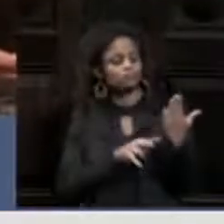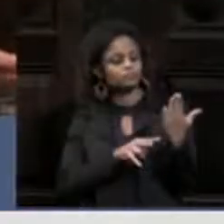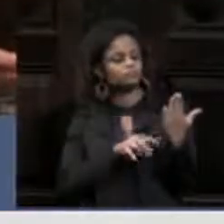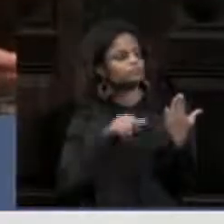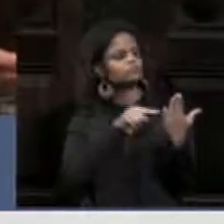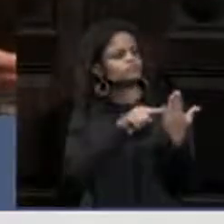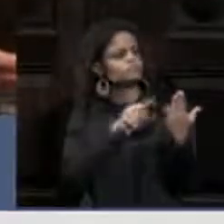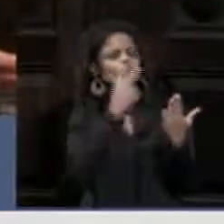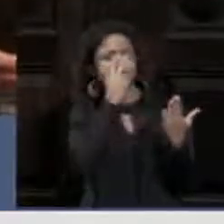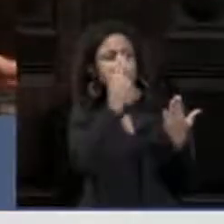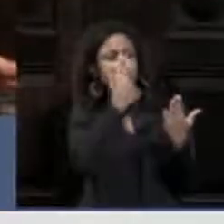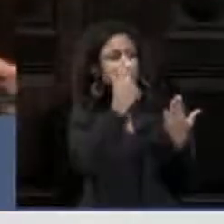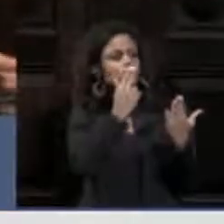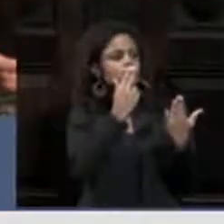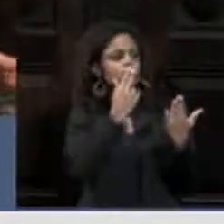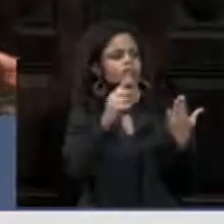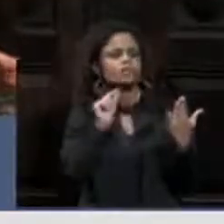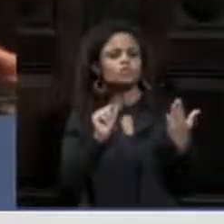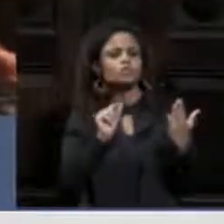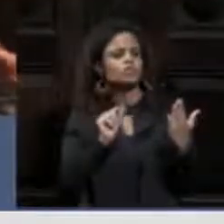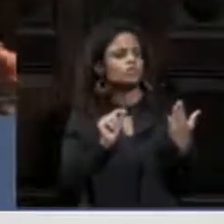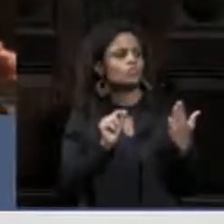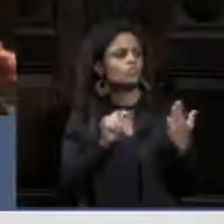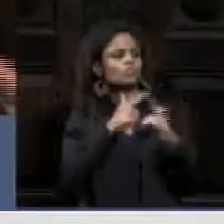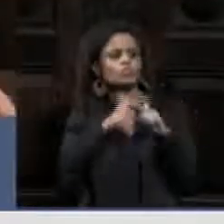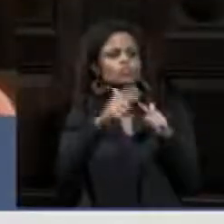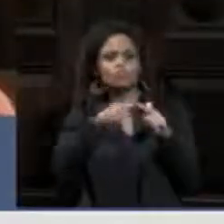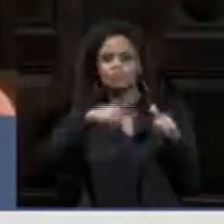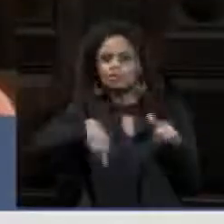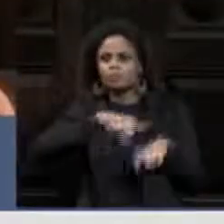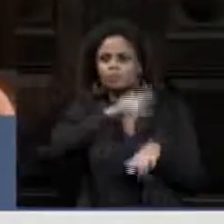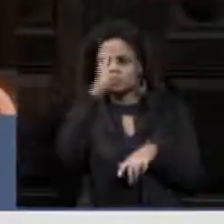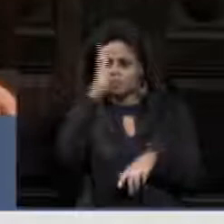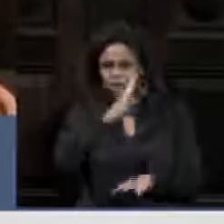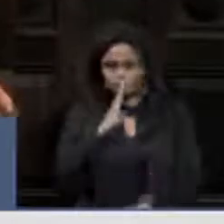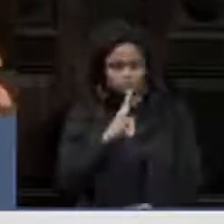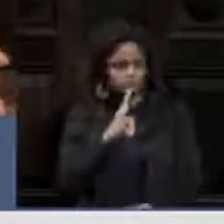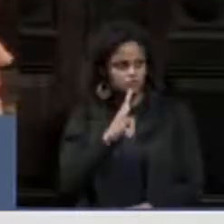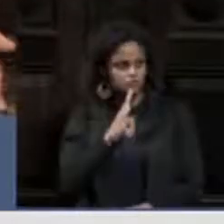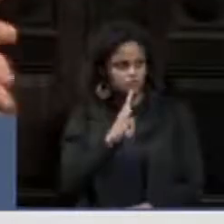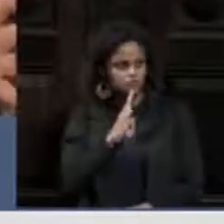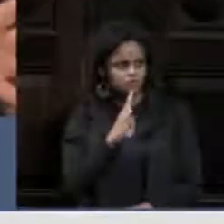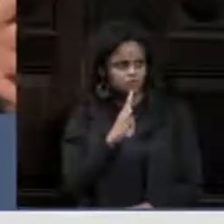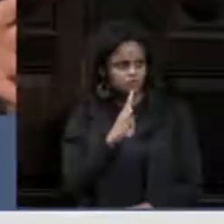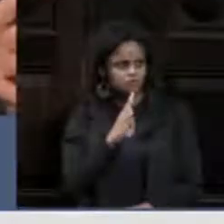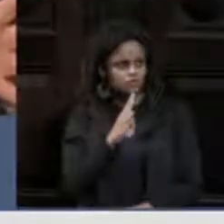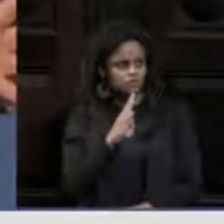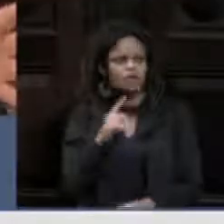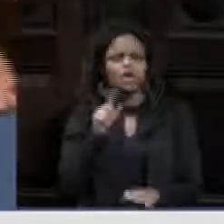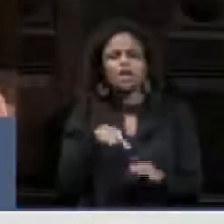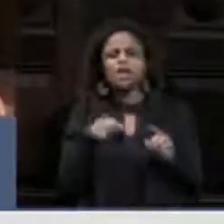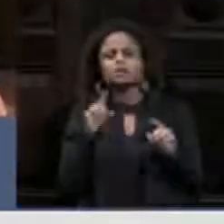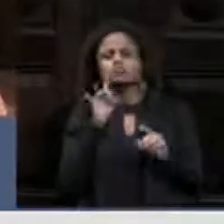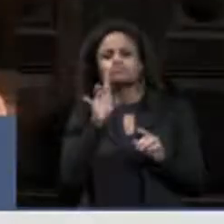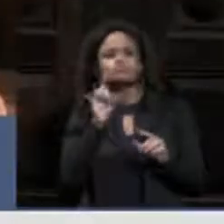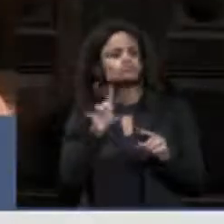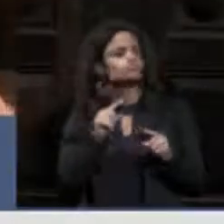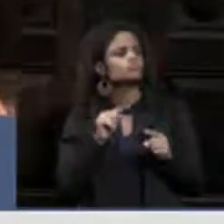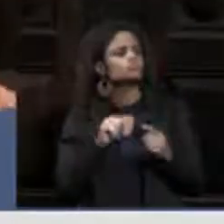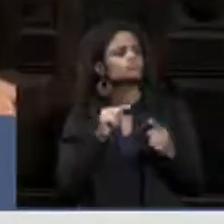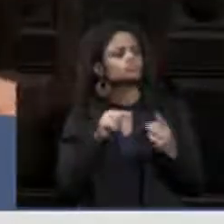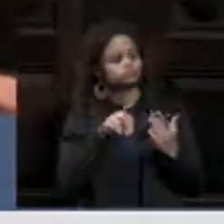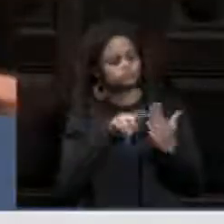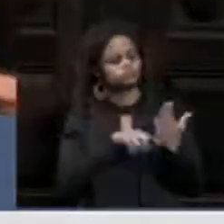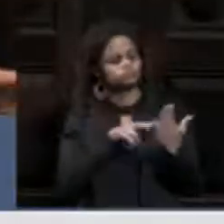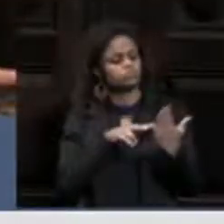parece que os problemas do Brasil estão na questão se